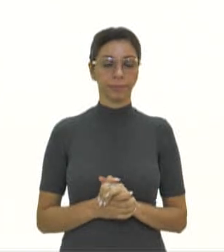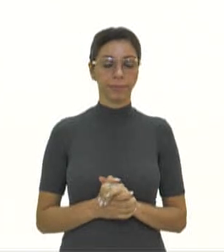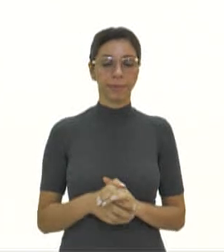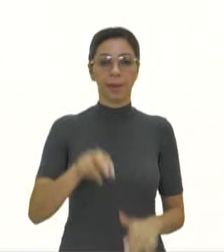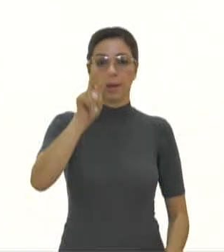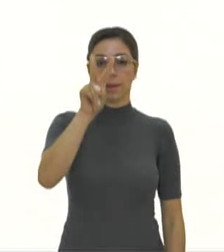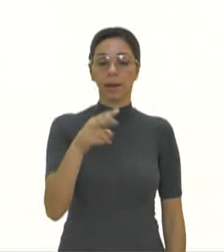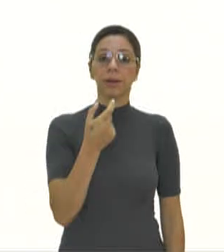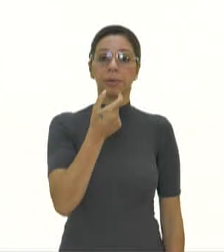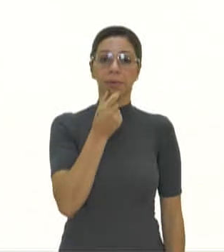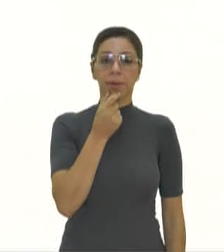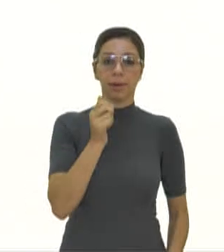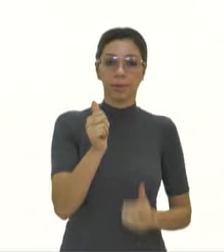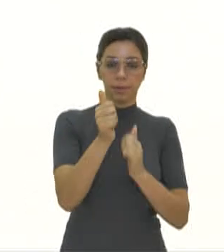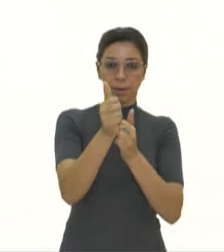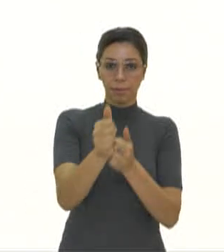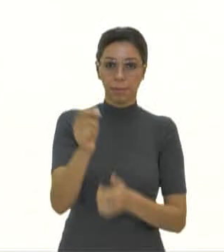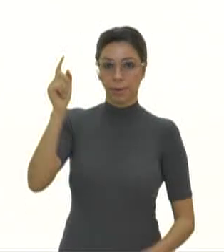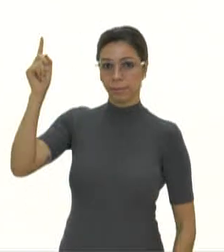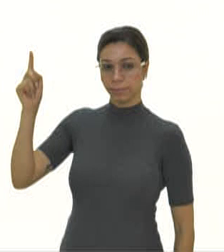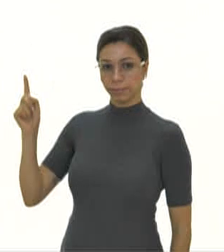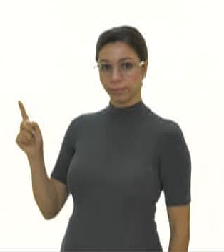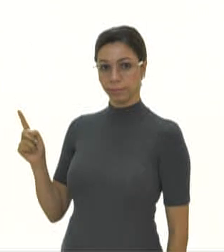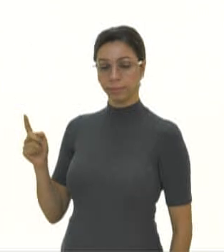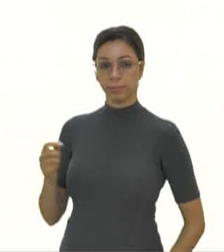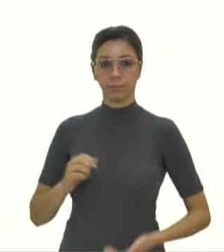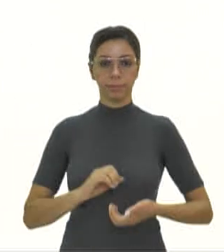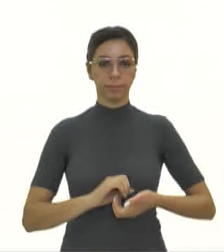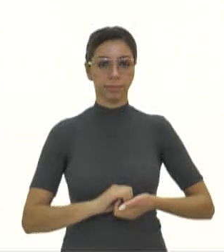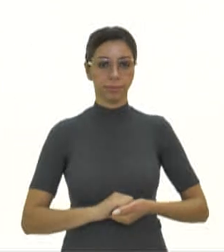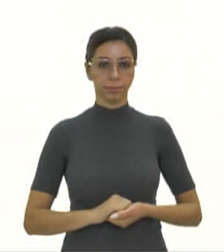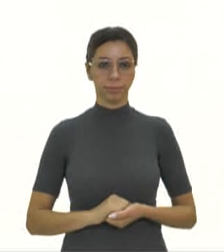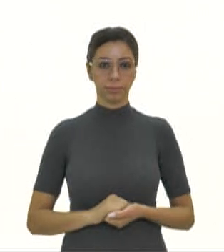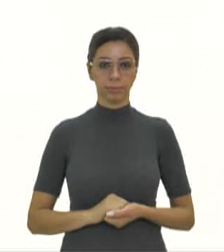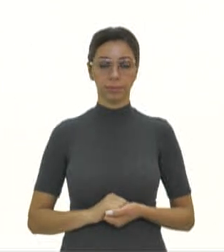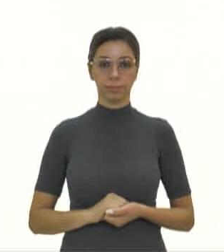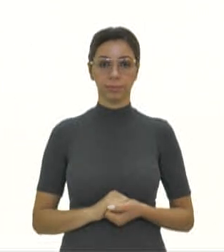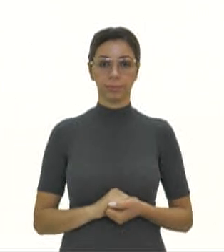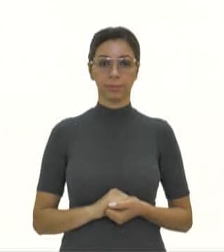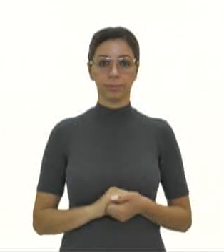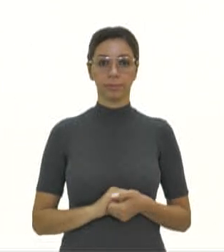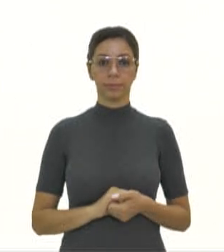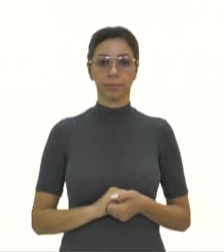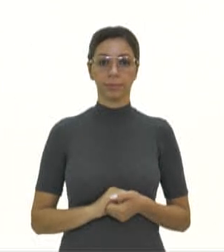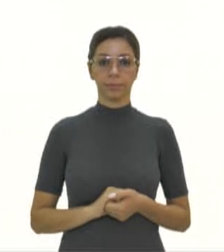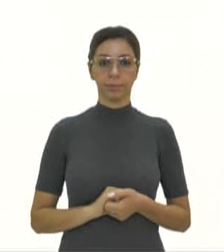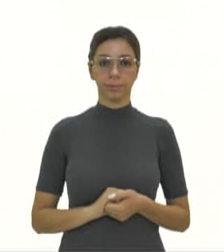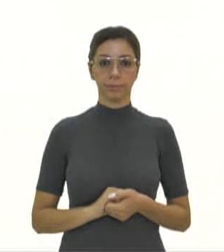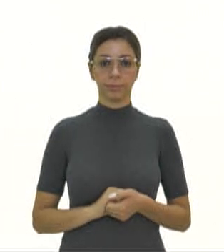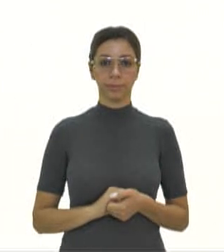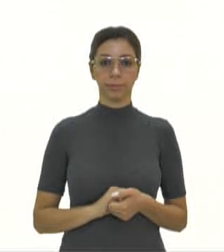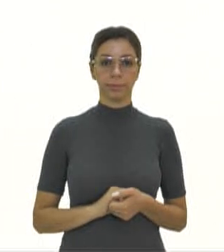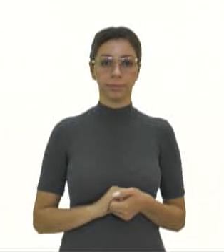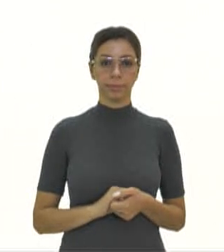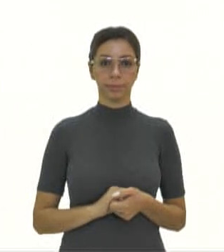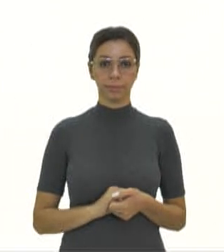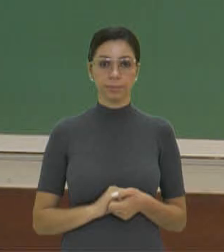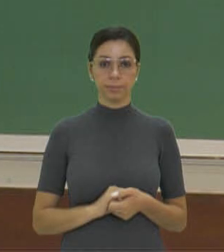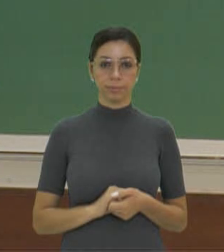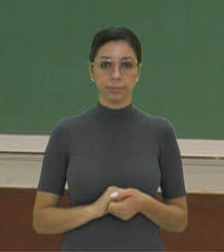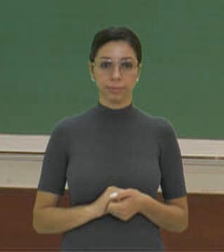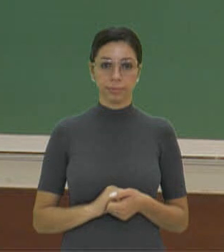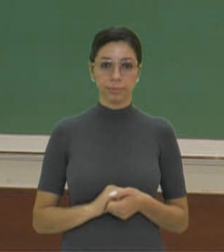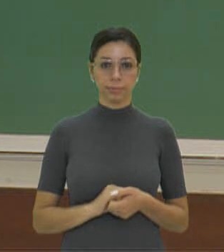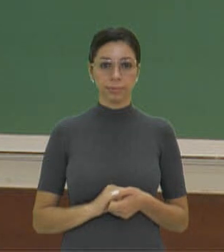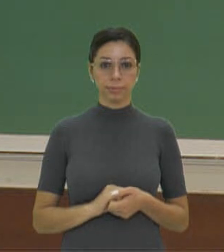accidentally discovered the first synthetic organic dye in history, that of the color mauve. Então, vejam que